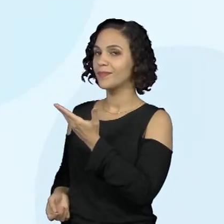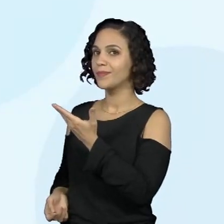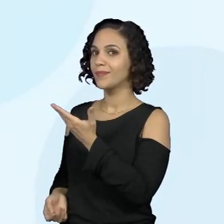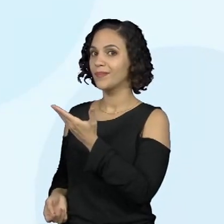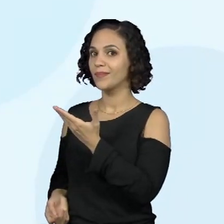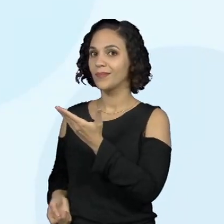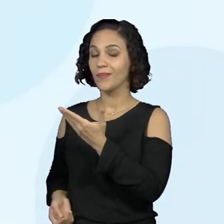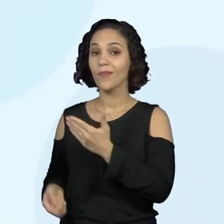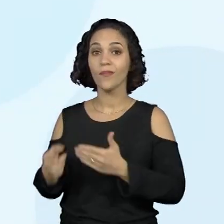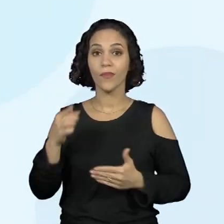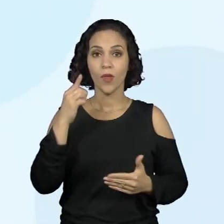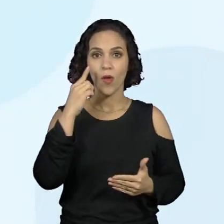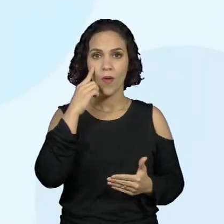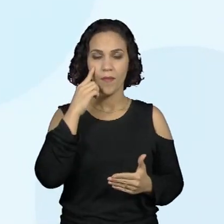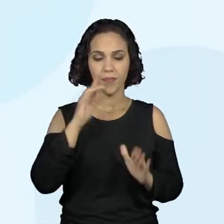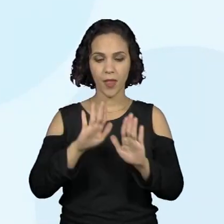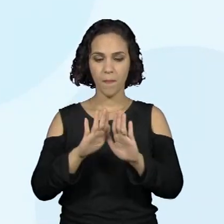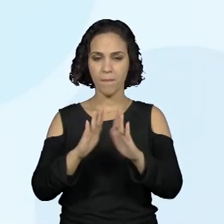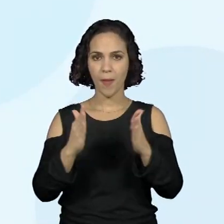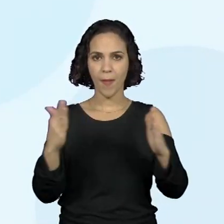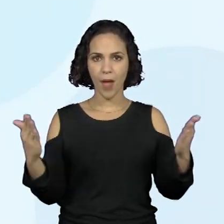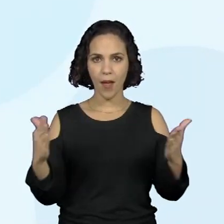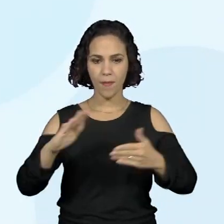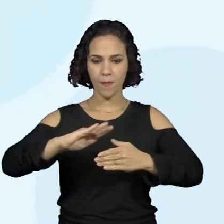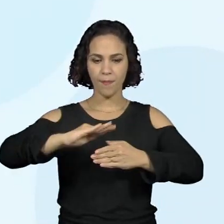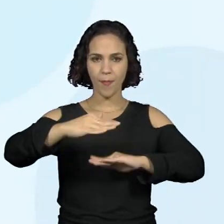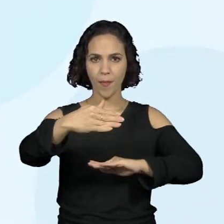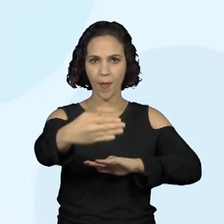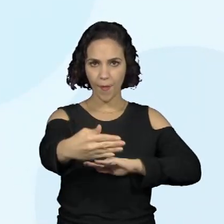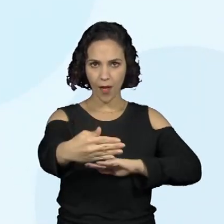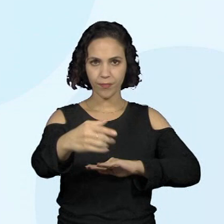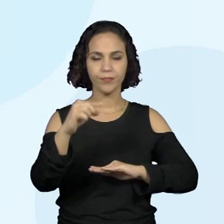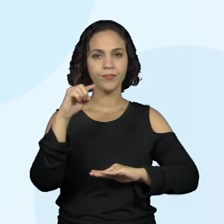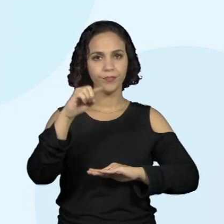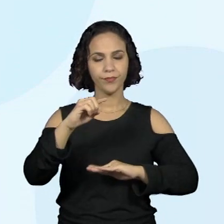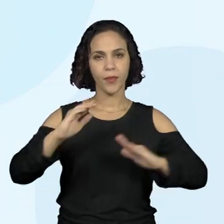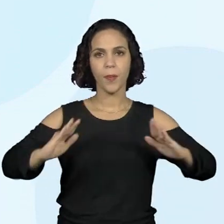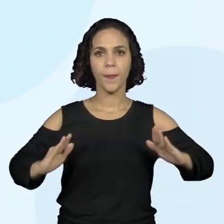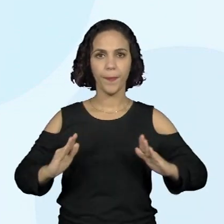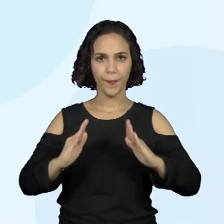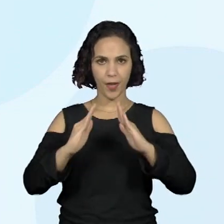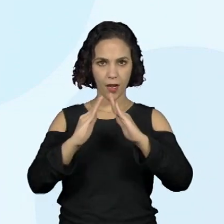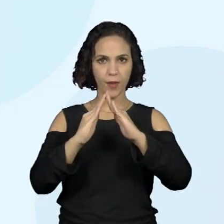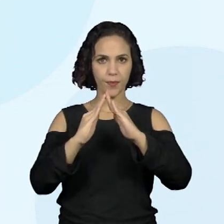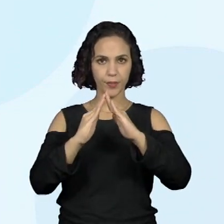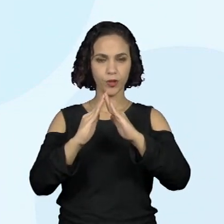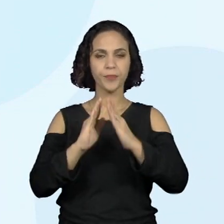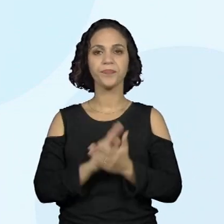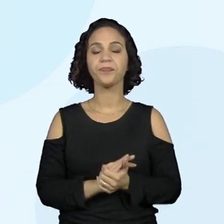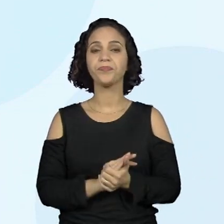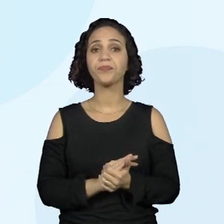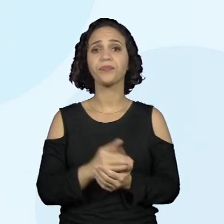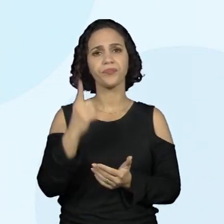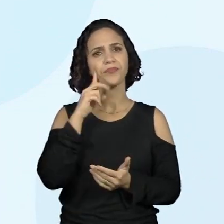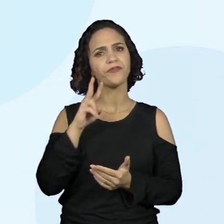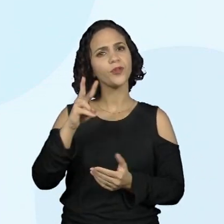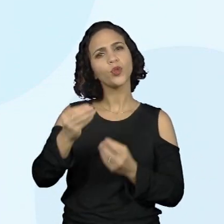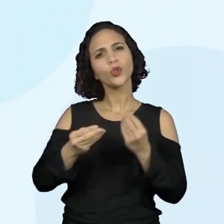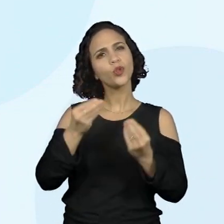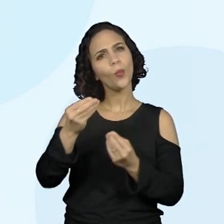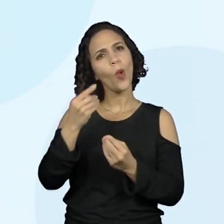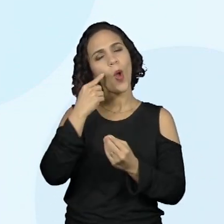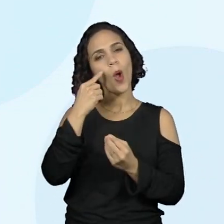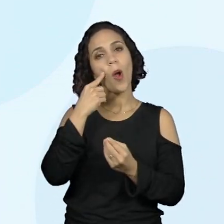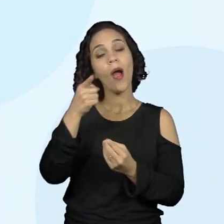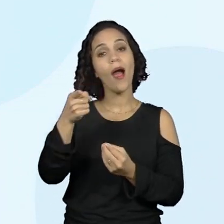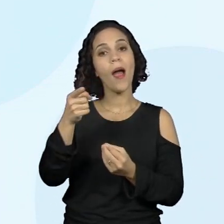Planificação da superfície de uma pirâmide. Olhando para a imagem que temos na tela, como você